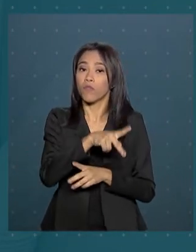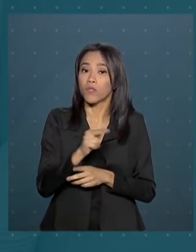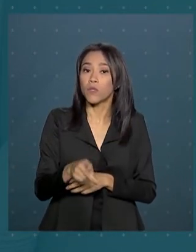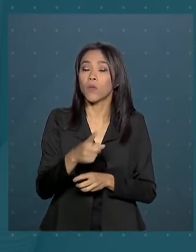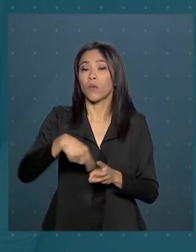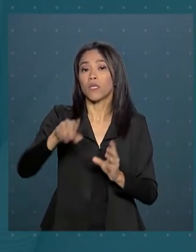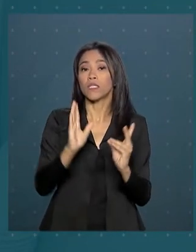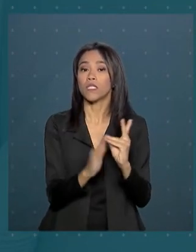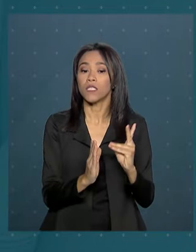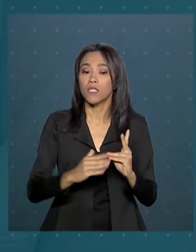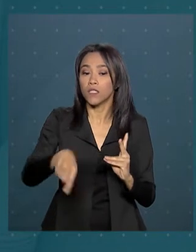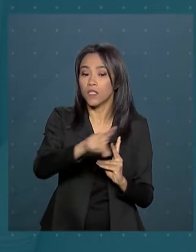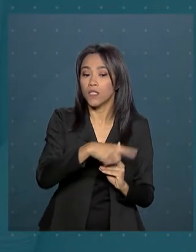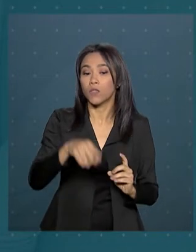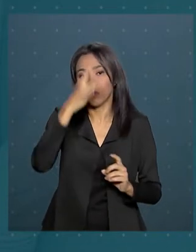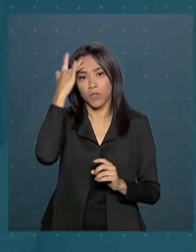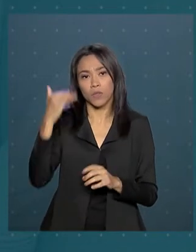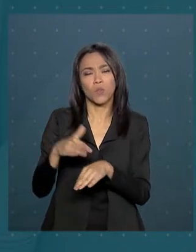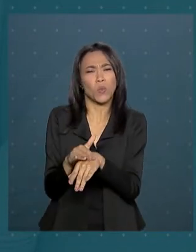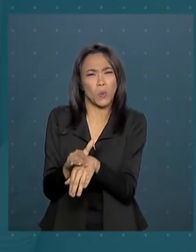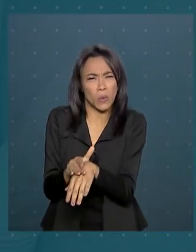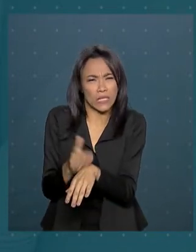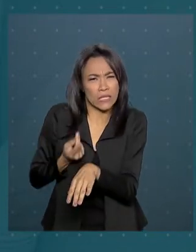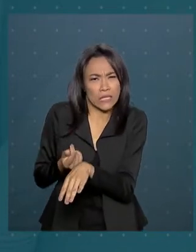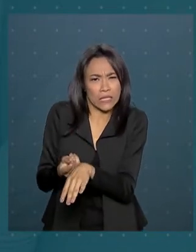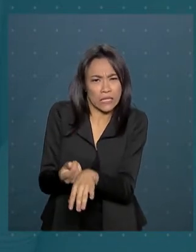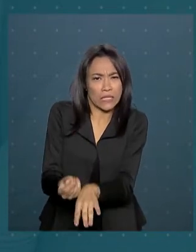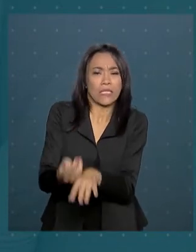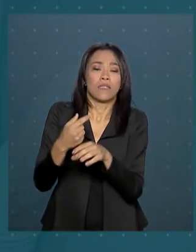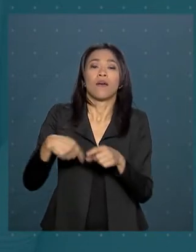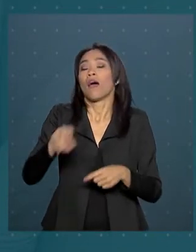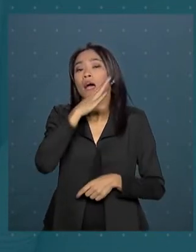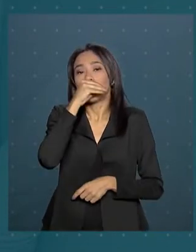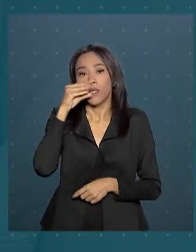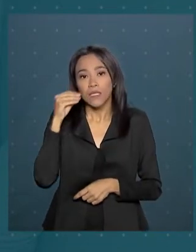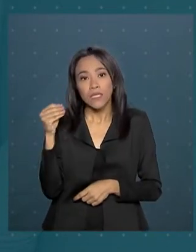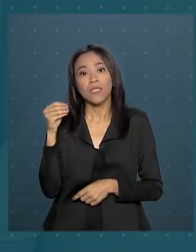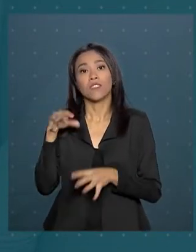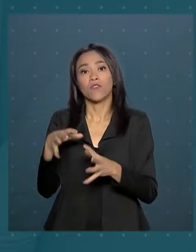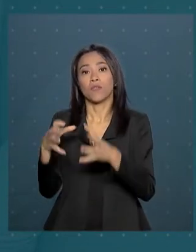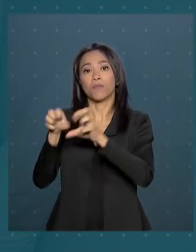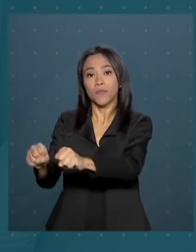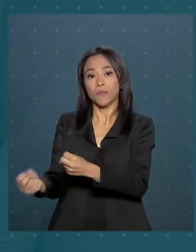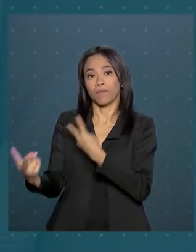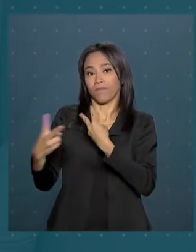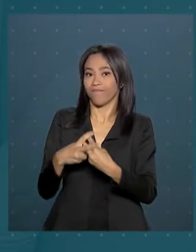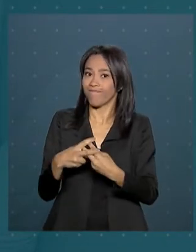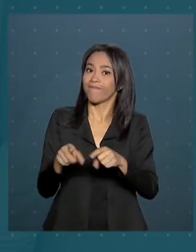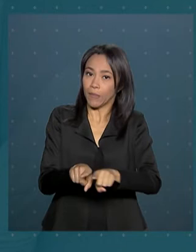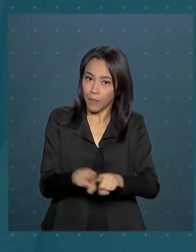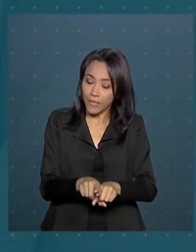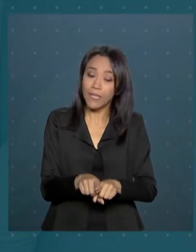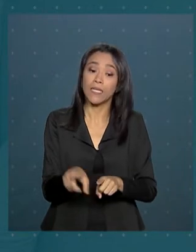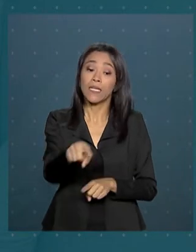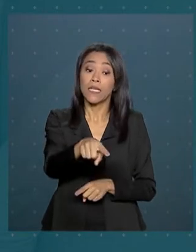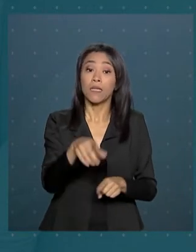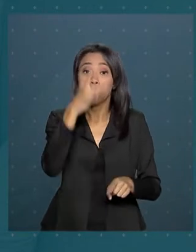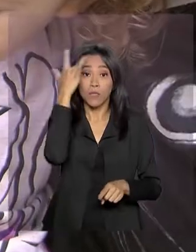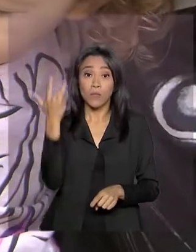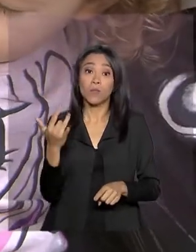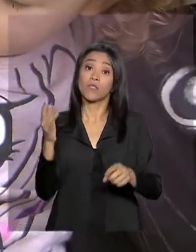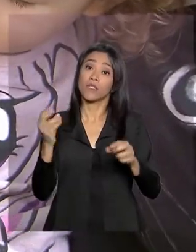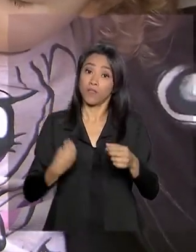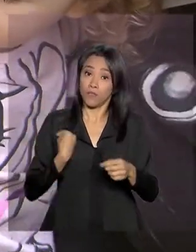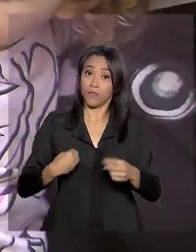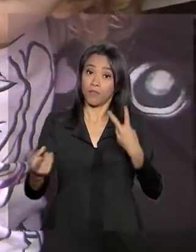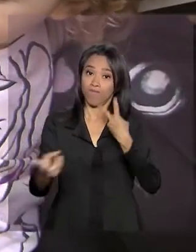indígenas, pessoas com doenças crônicas, adolescentes que cumprem medidas socioeducativas e presidiários.